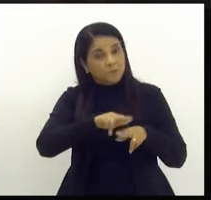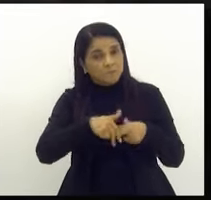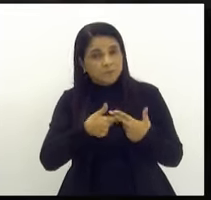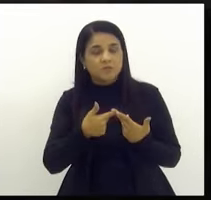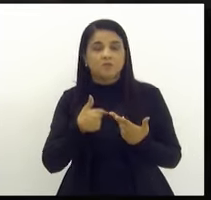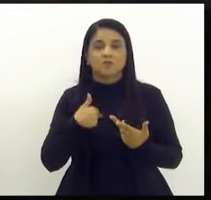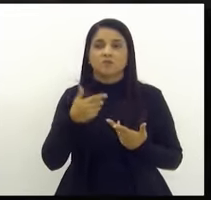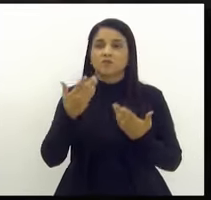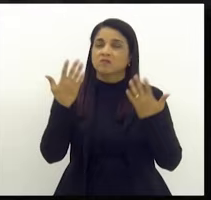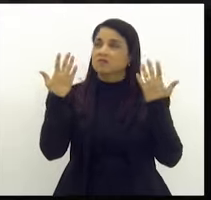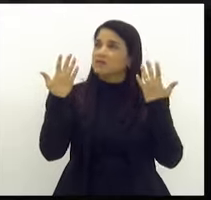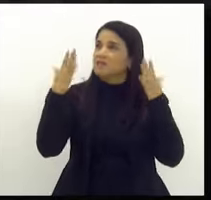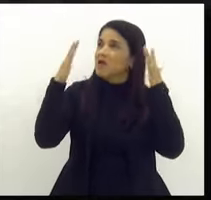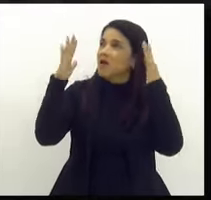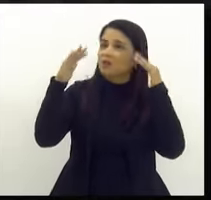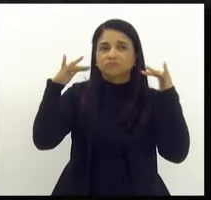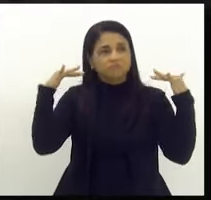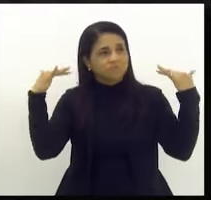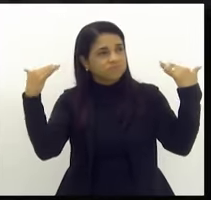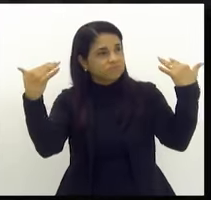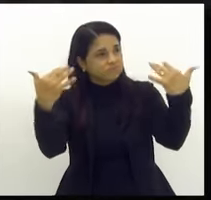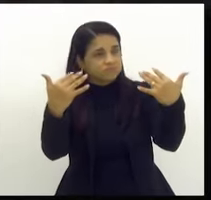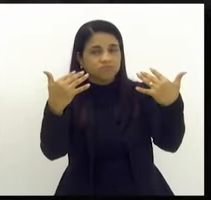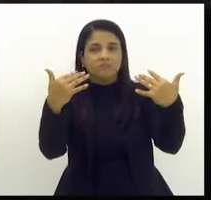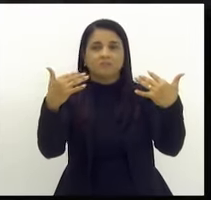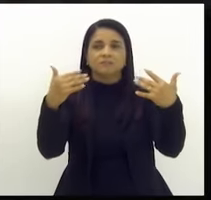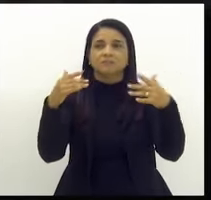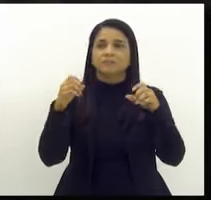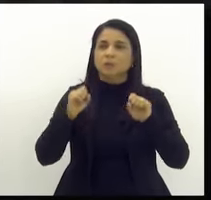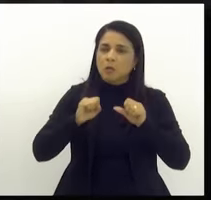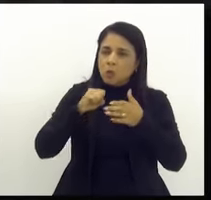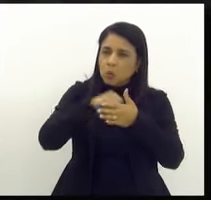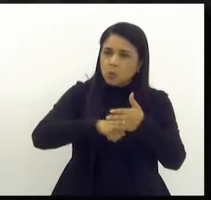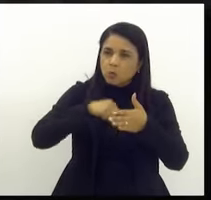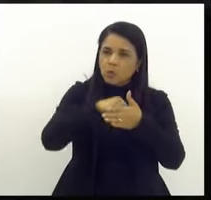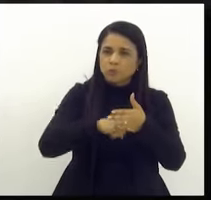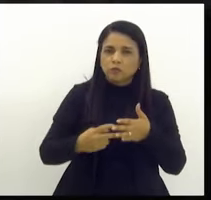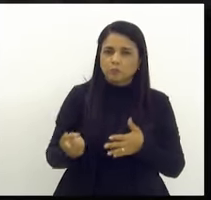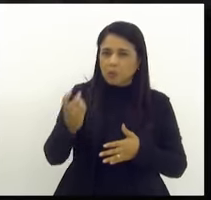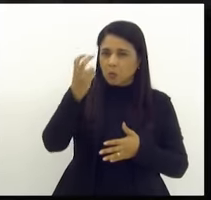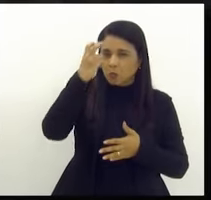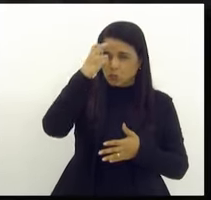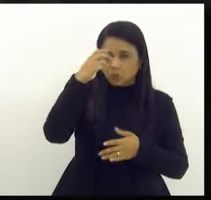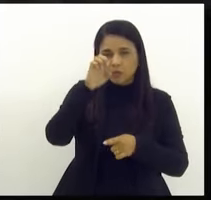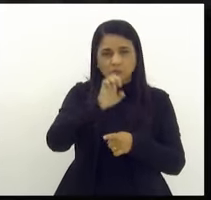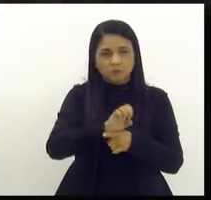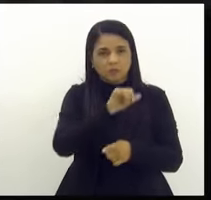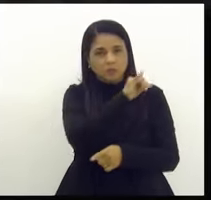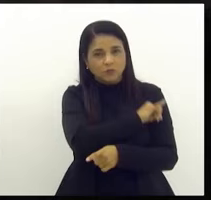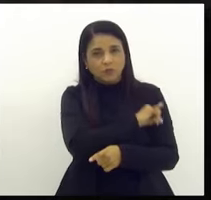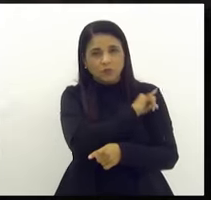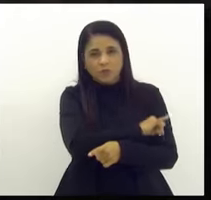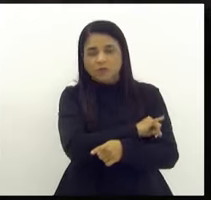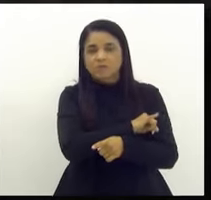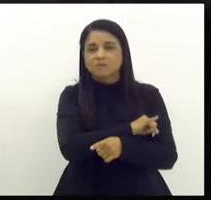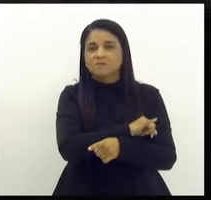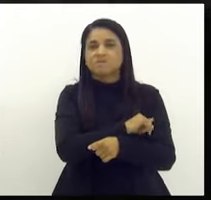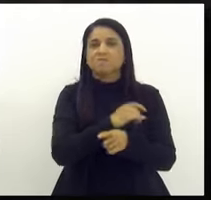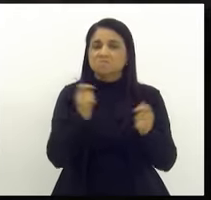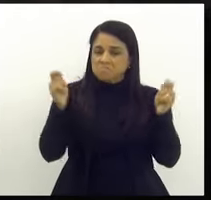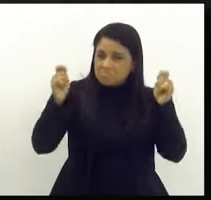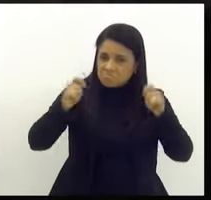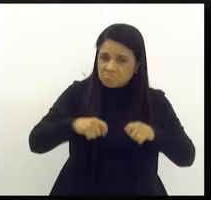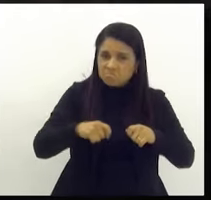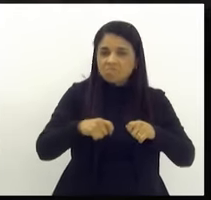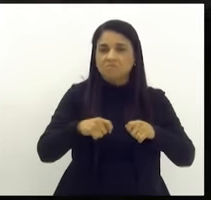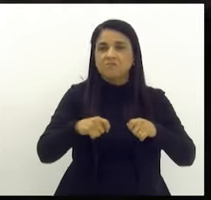saudo aqui ó tantos companheiros e companheiros lutadores da cultura no estado do Rio de Janeiro que nós possamos